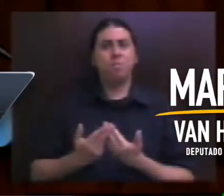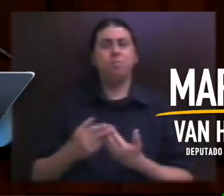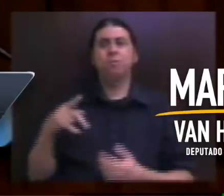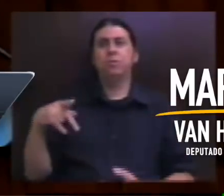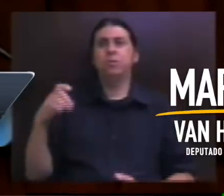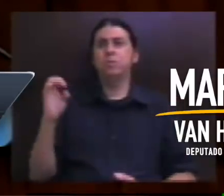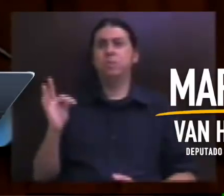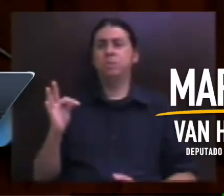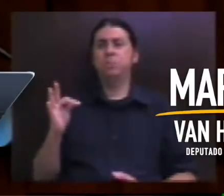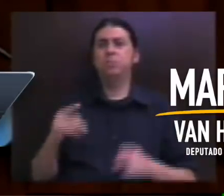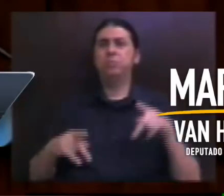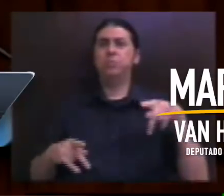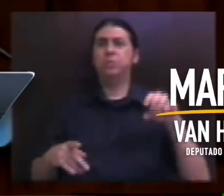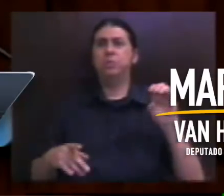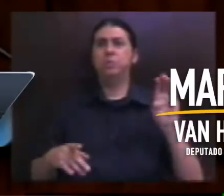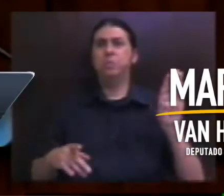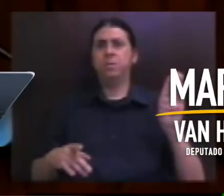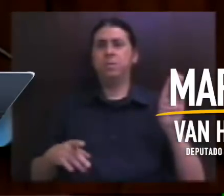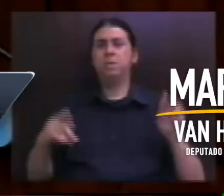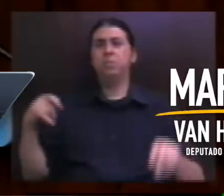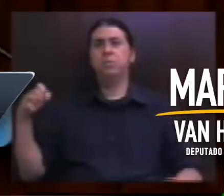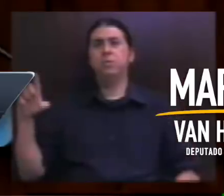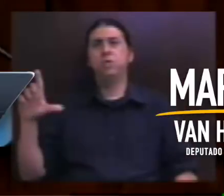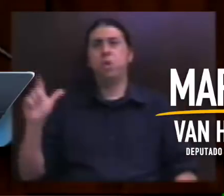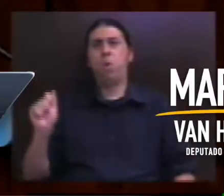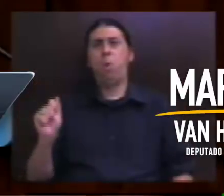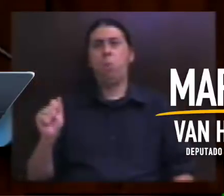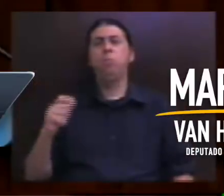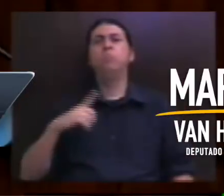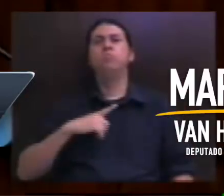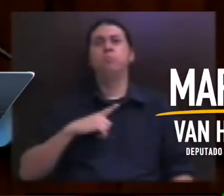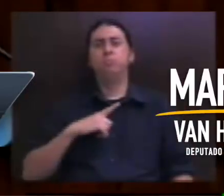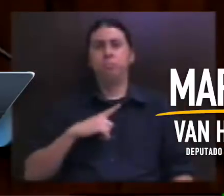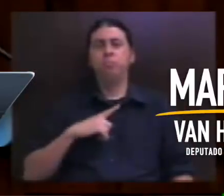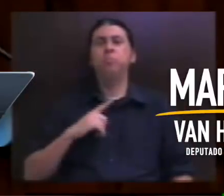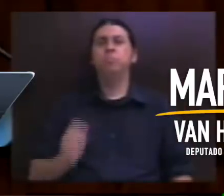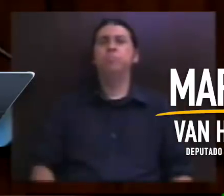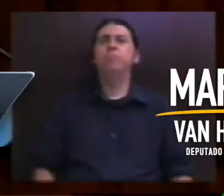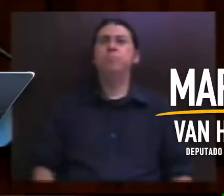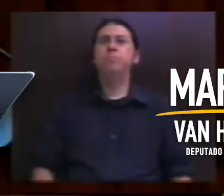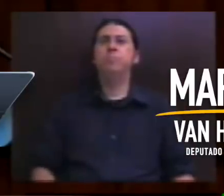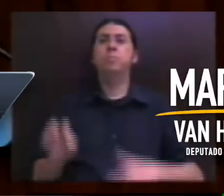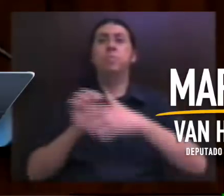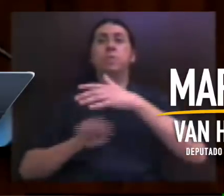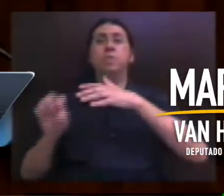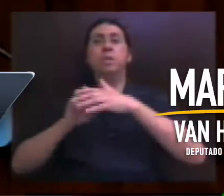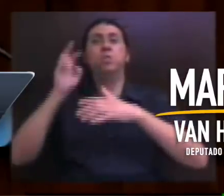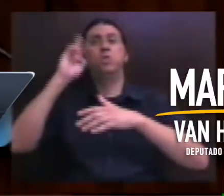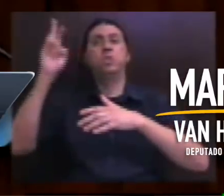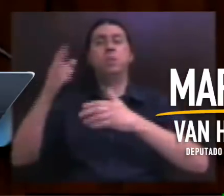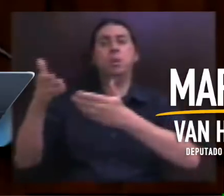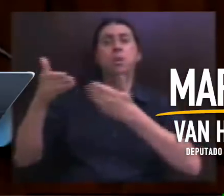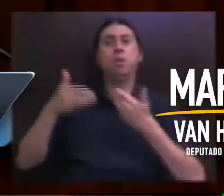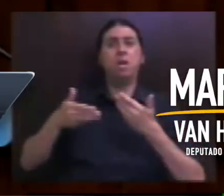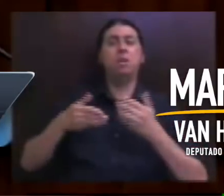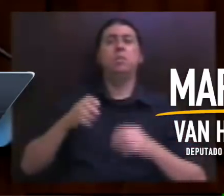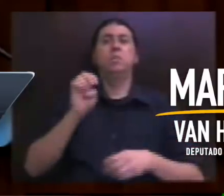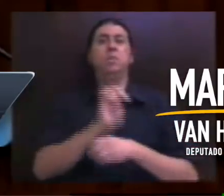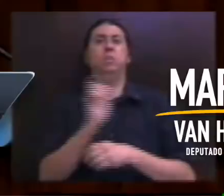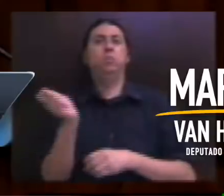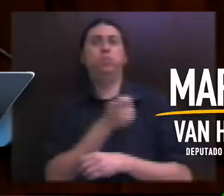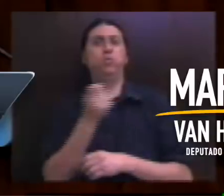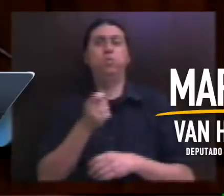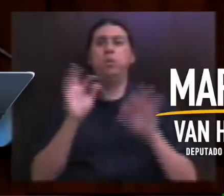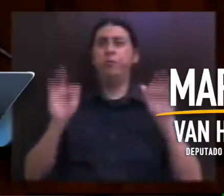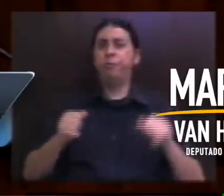PT, PCdoB e PSOL. Tem empresário querendo doar para o Estado, deputado Thiago Simão, neste fim de